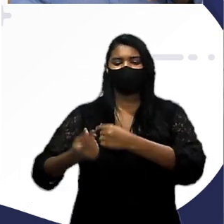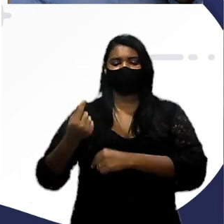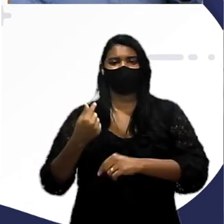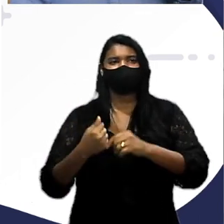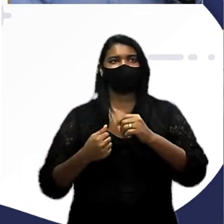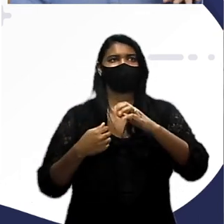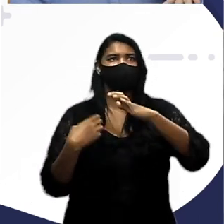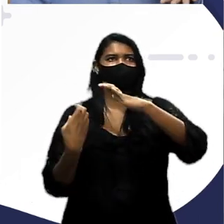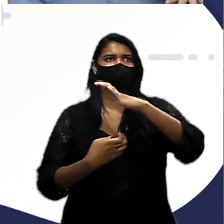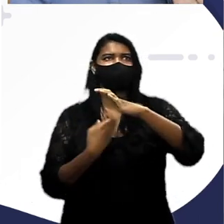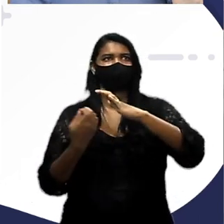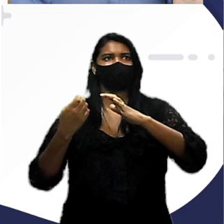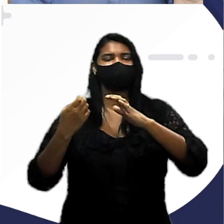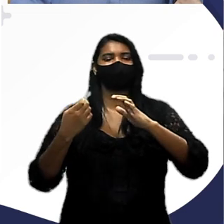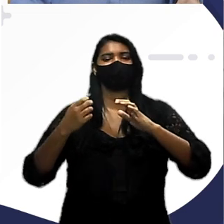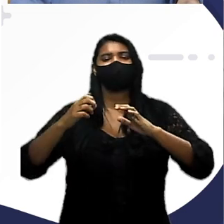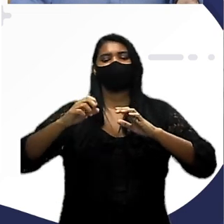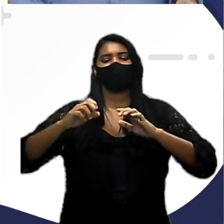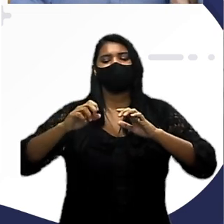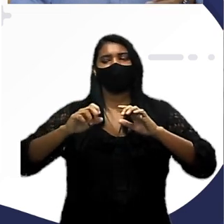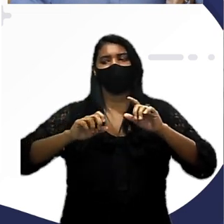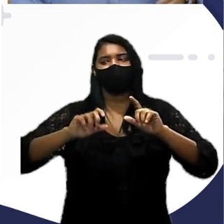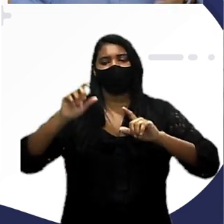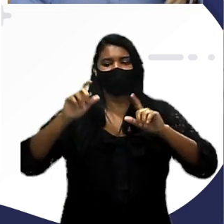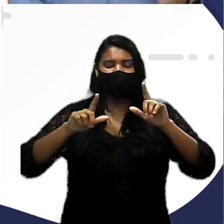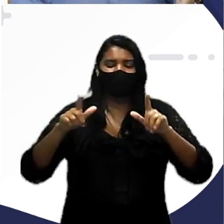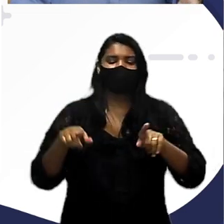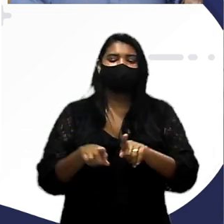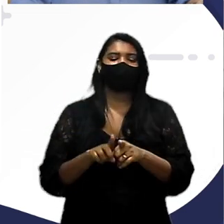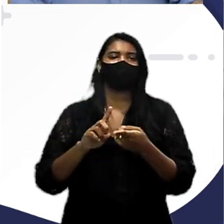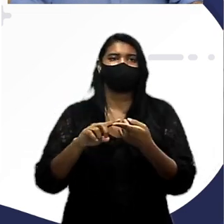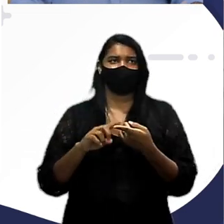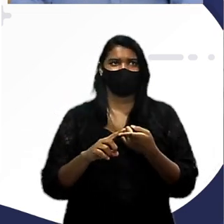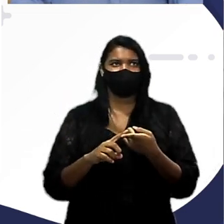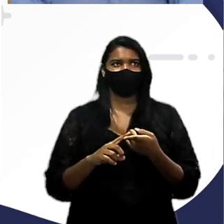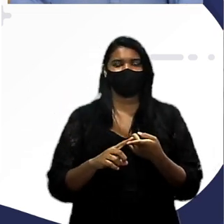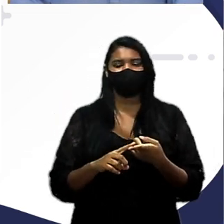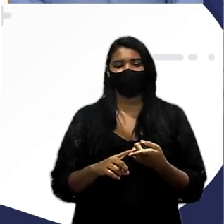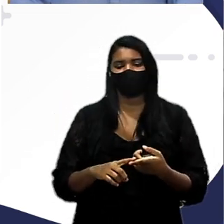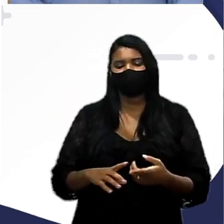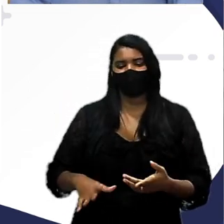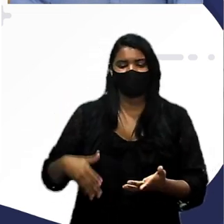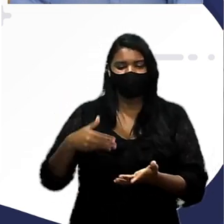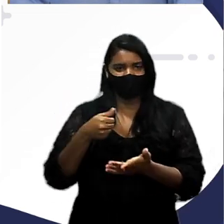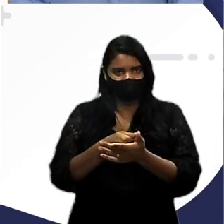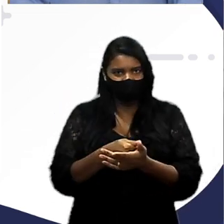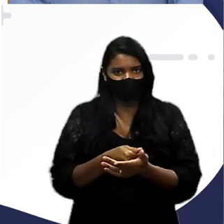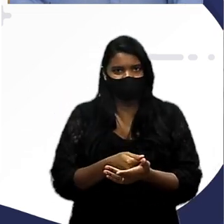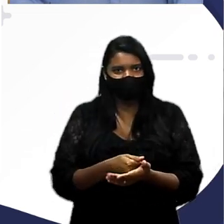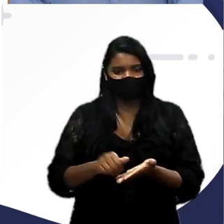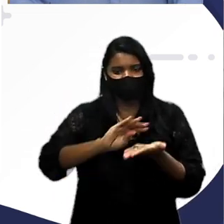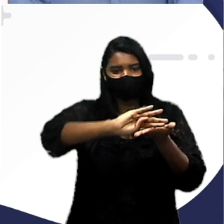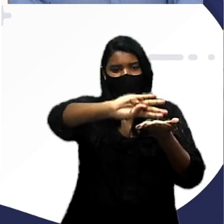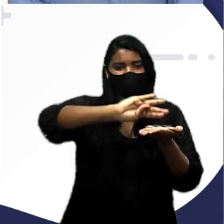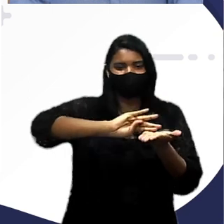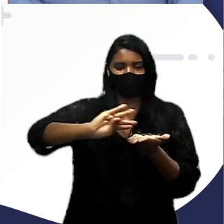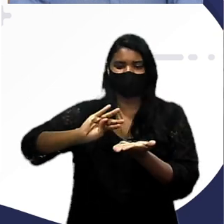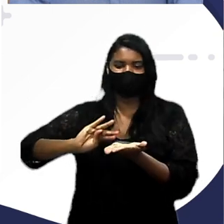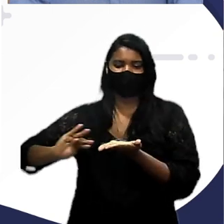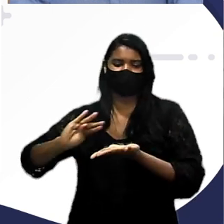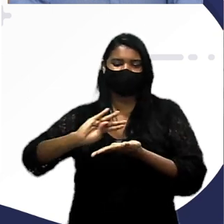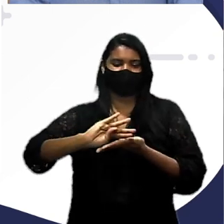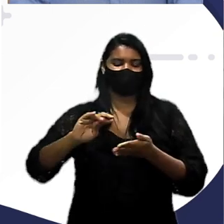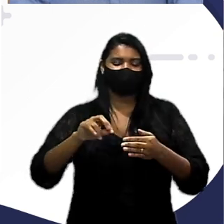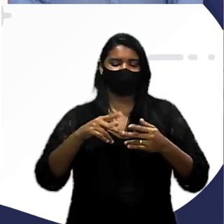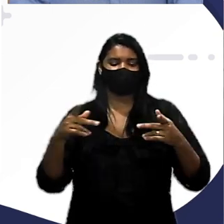empresas, elas também trabalham de forma a investir, por exemplo, em